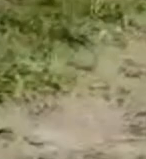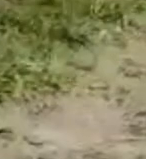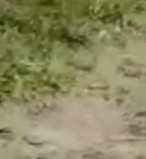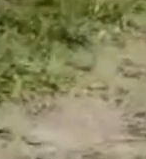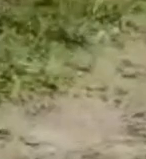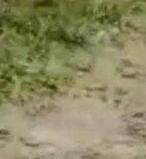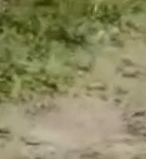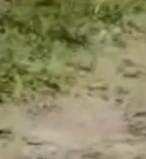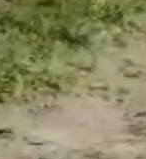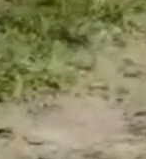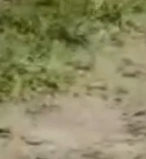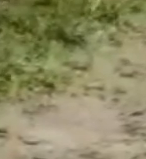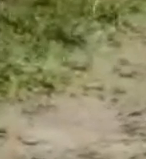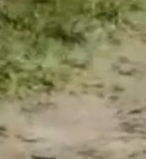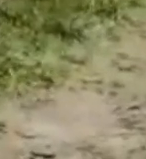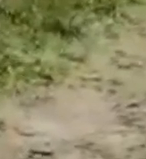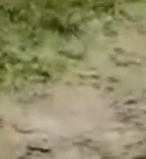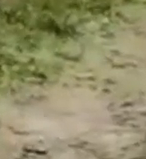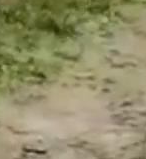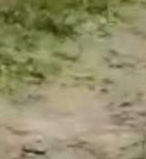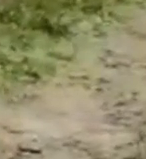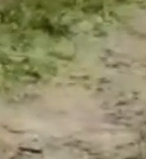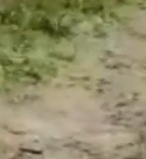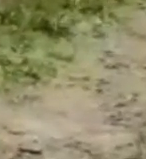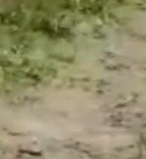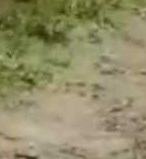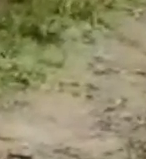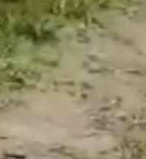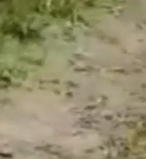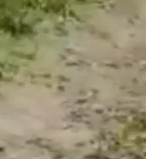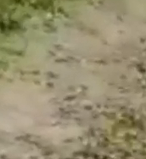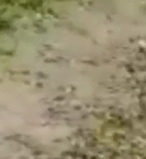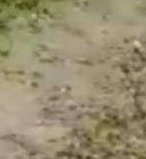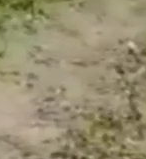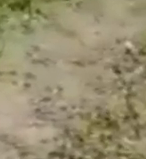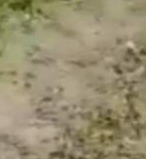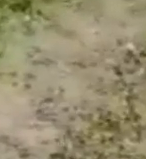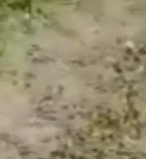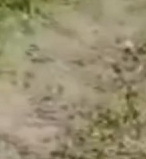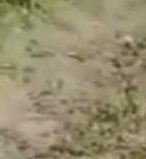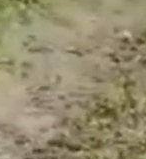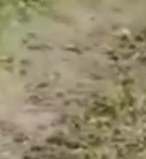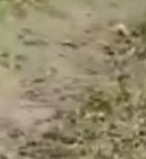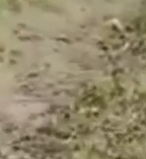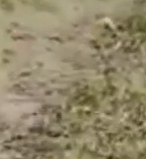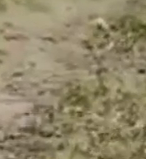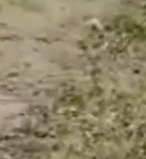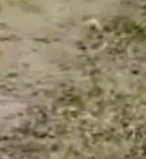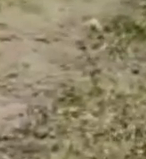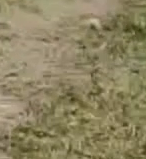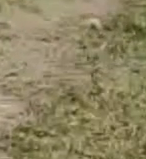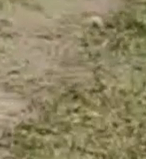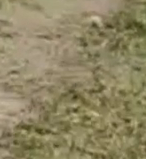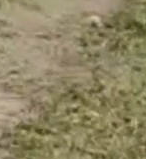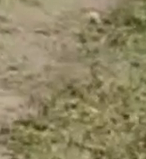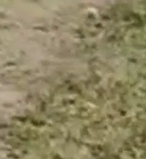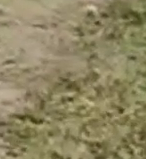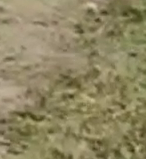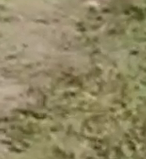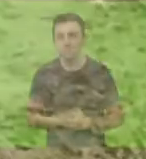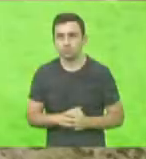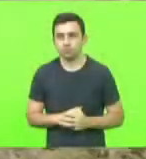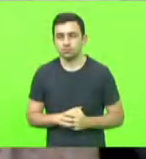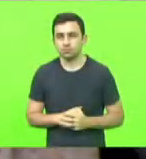num custo alto, tem que ter o brinco da cidade, né? A noite tem um vagabundo e me faz. Enfim, isso. Eu só queria que